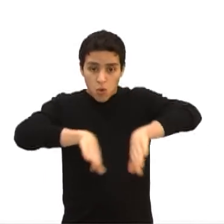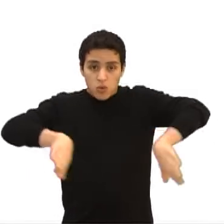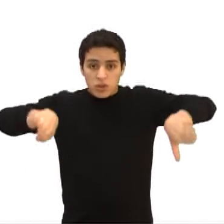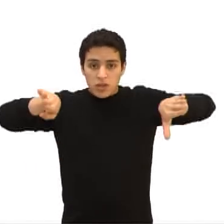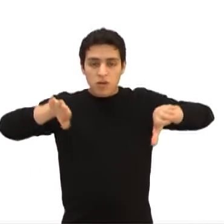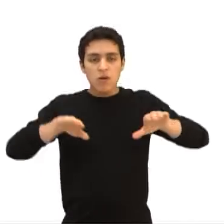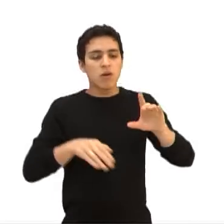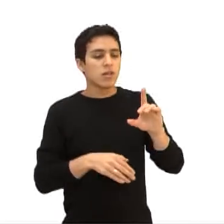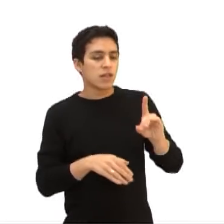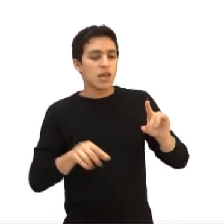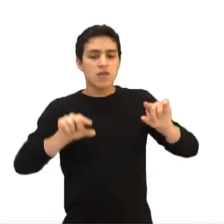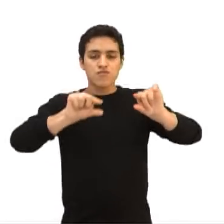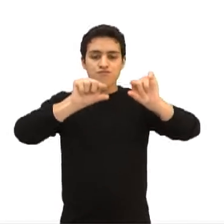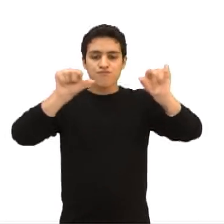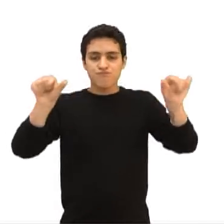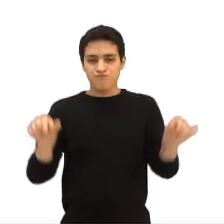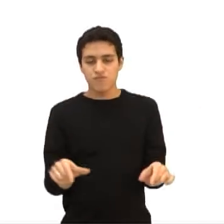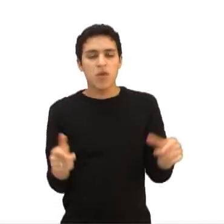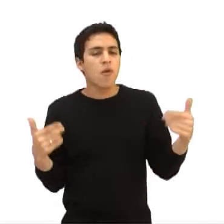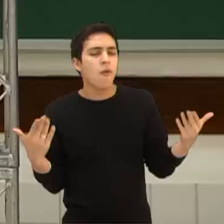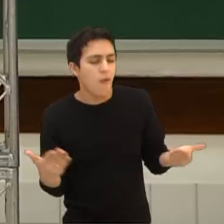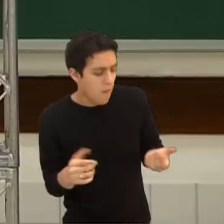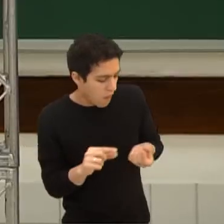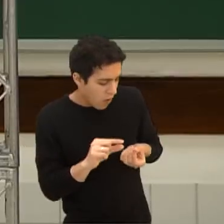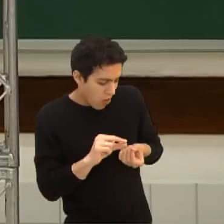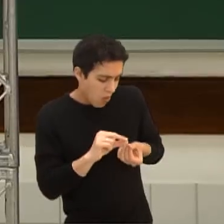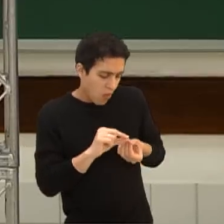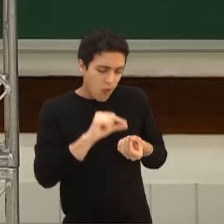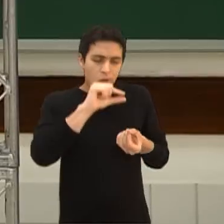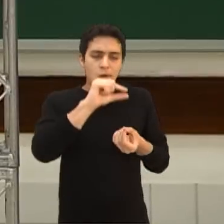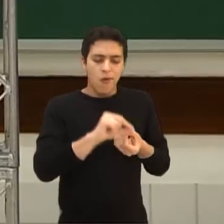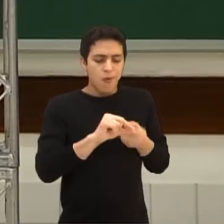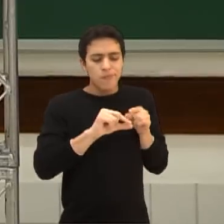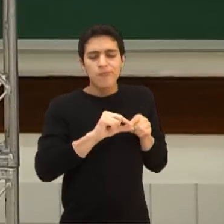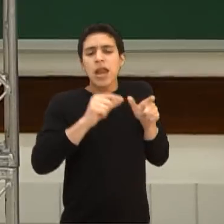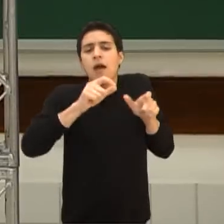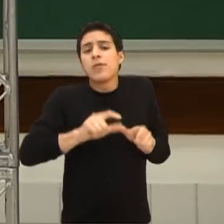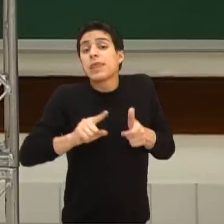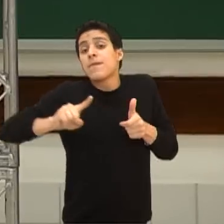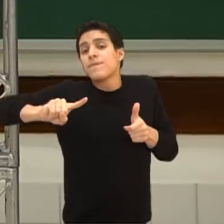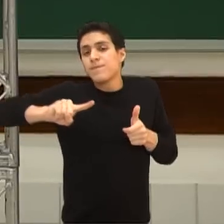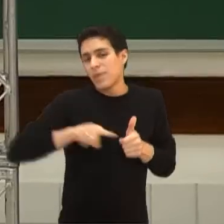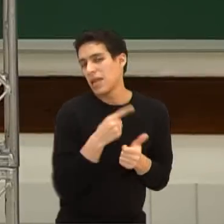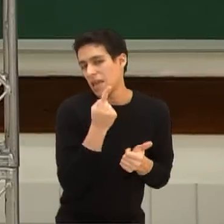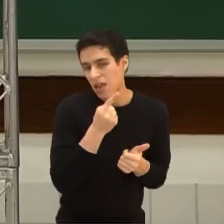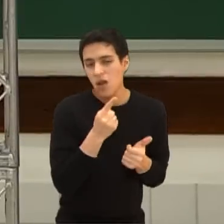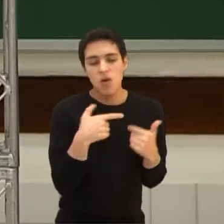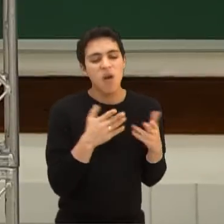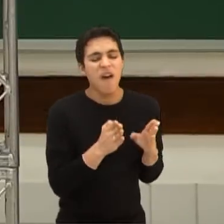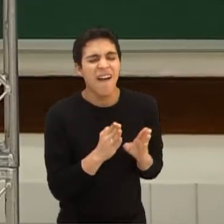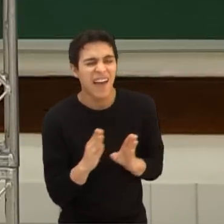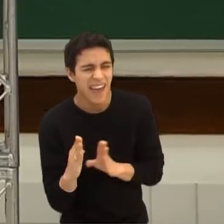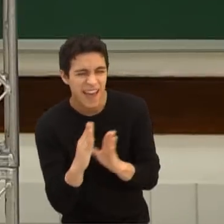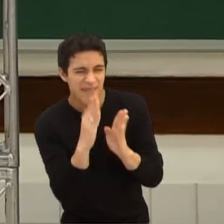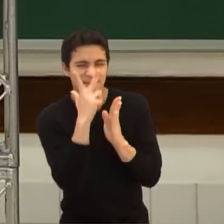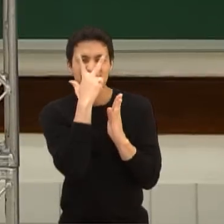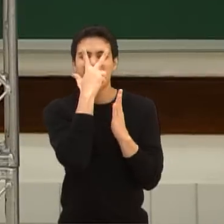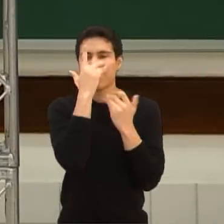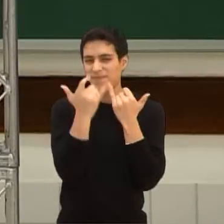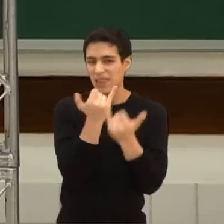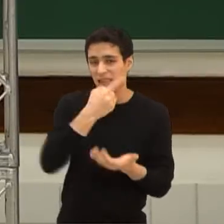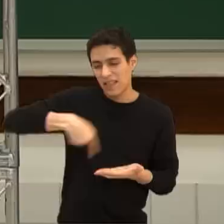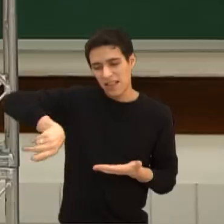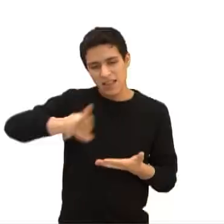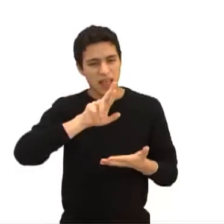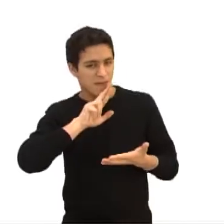a opção D, tuba uterina. Lembra bem, quando ele sai, né, para onde que ele vai, qual é o caminho que ele vai percorrer? E